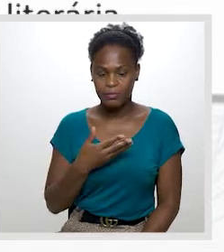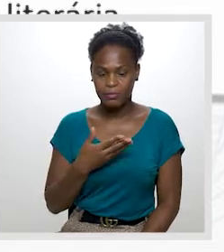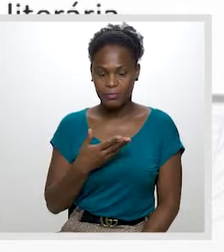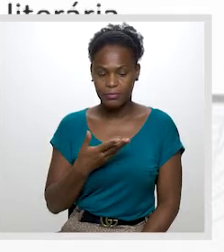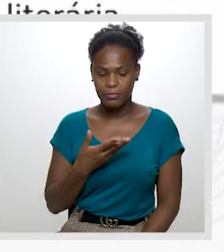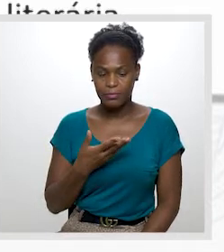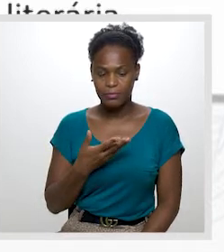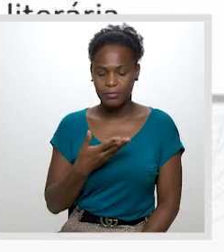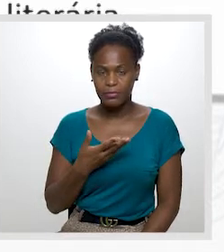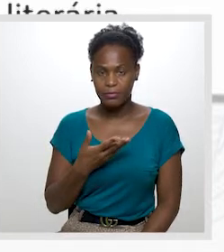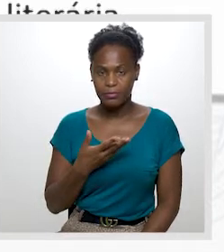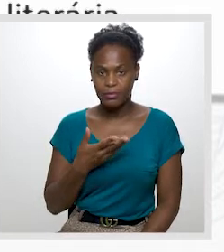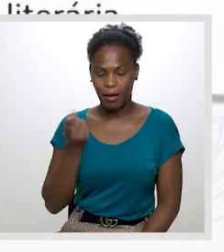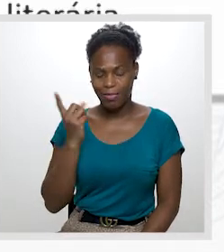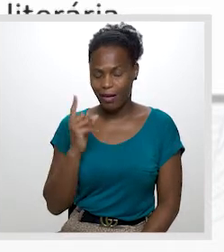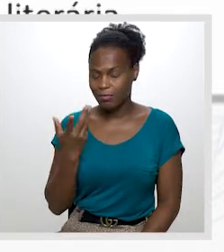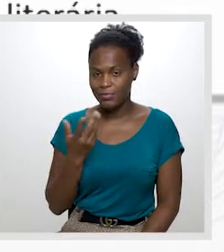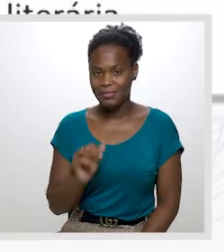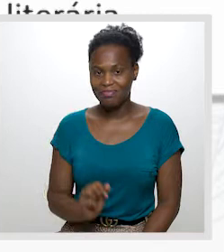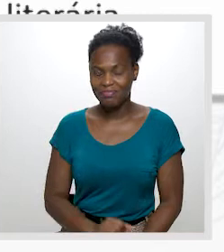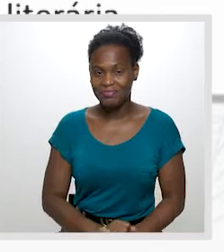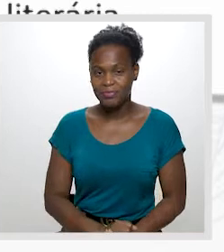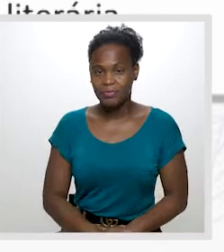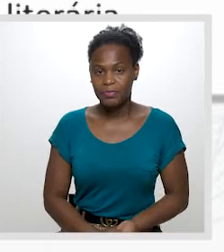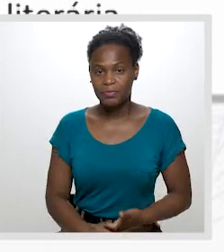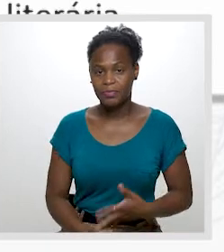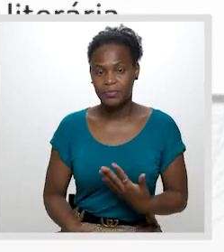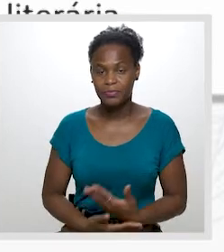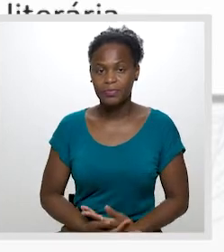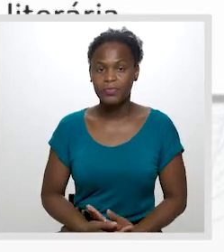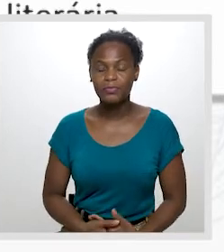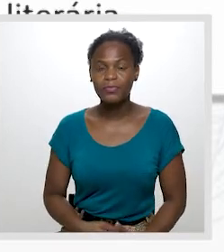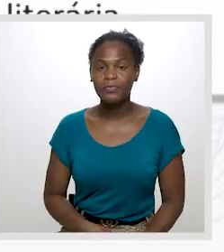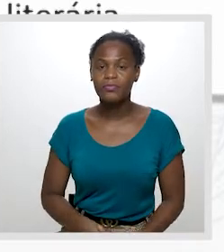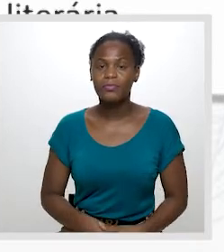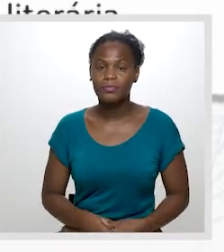1800. 900? As datas.